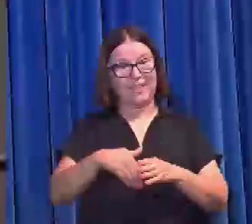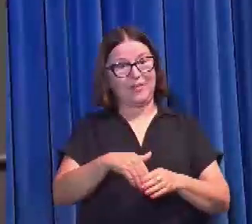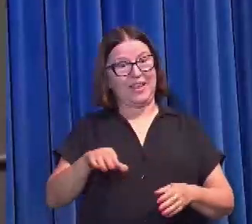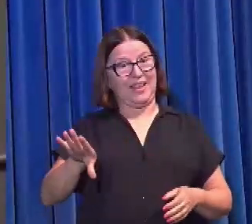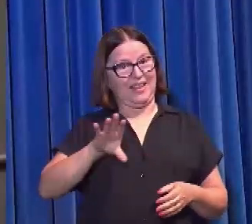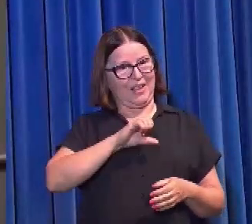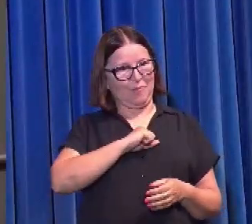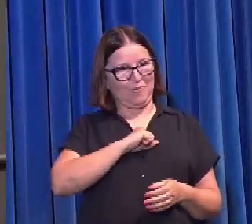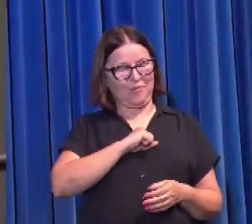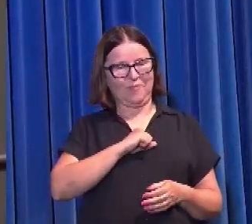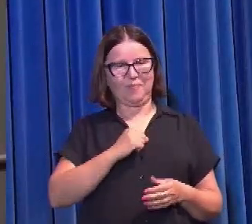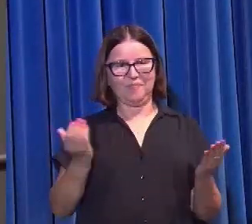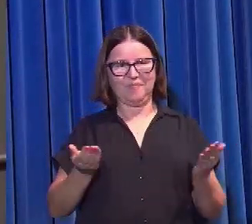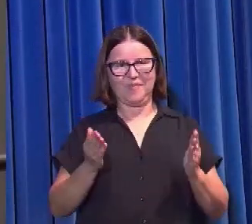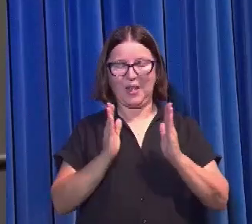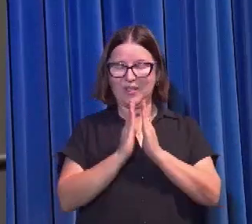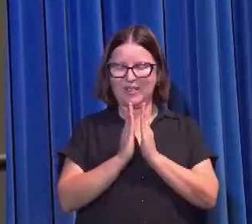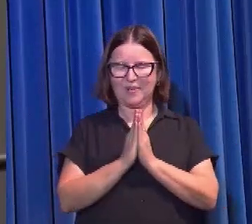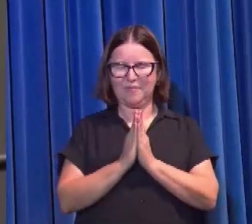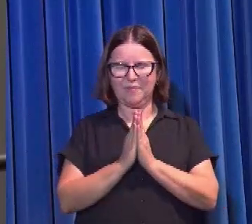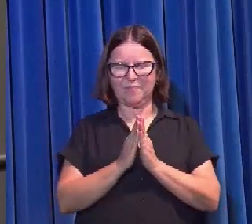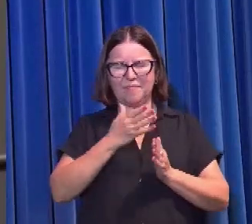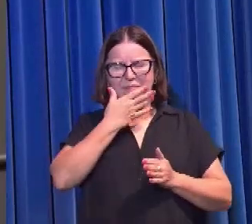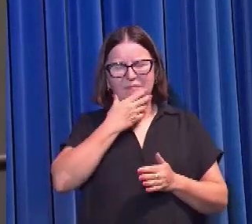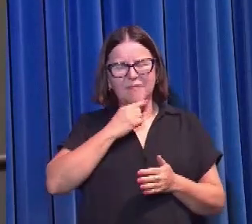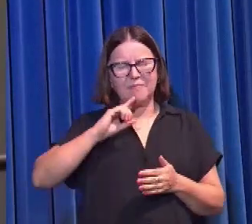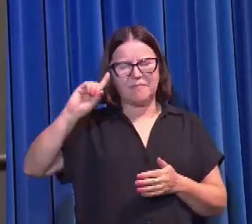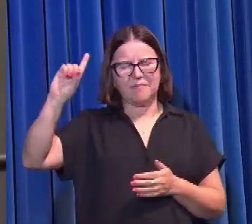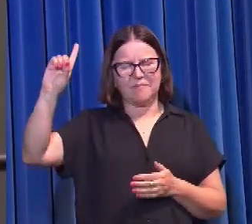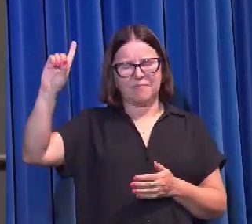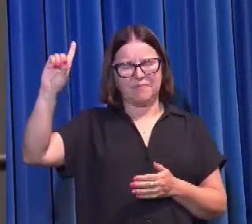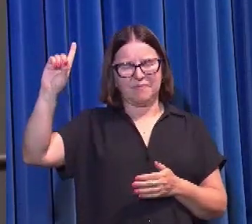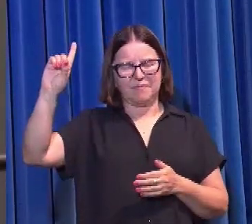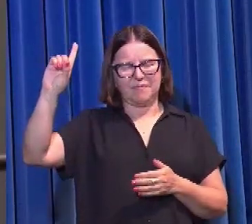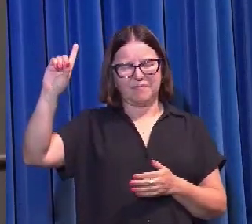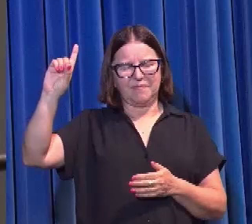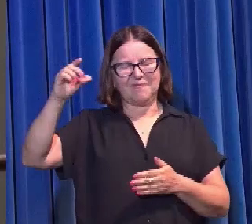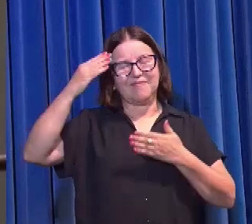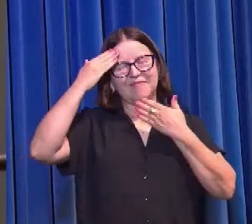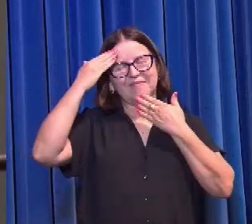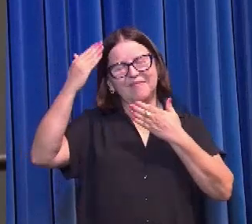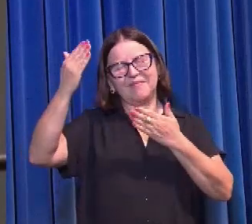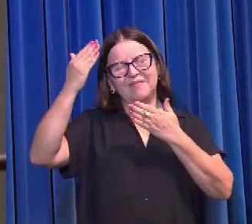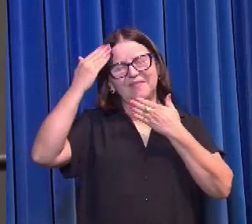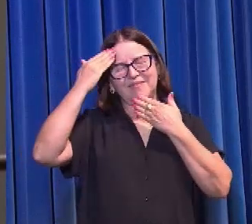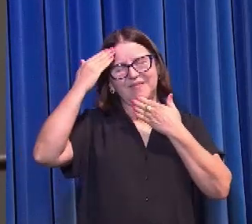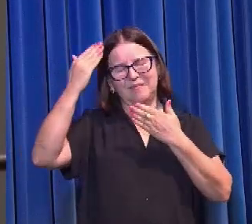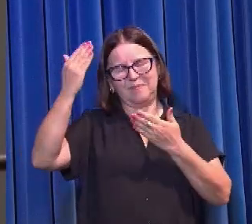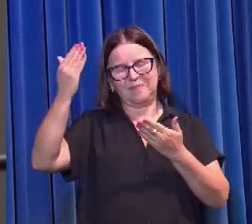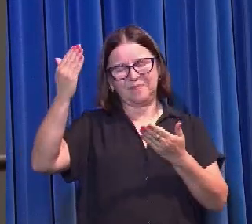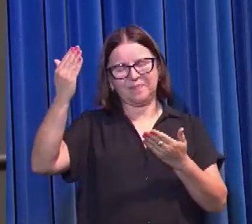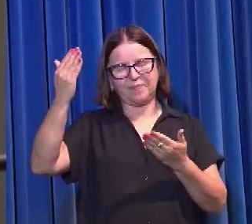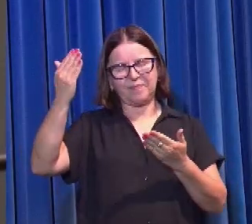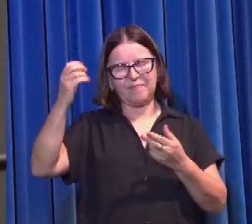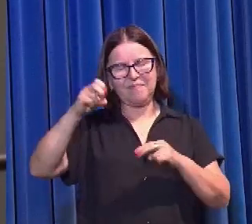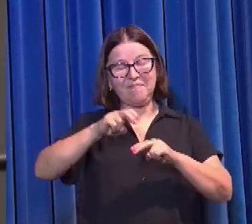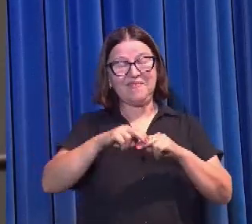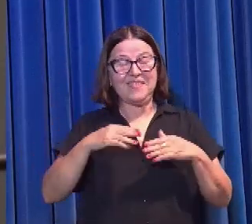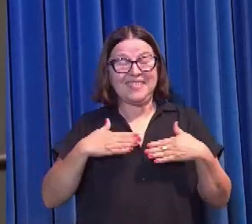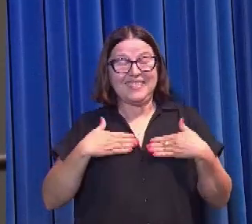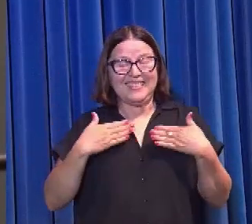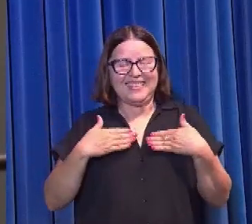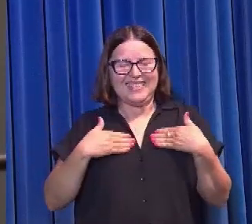irmãos. Ó, meu Pai, graças te damos pelo